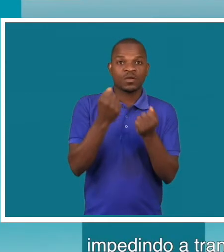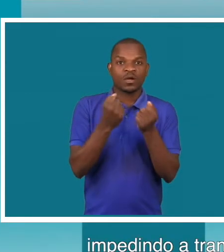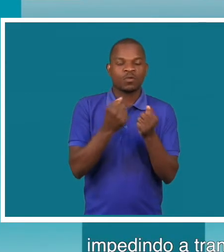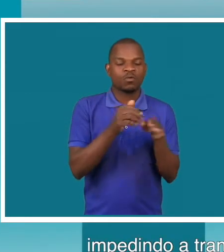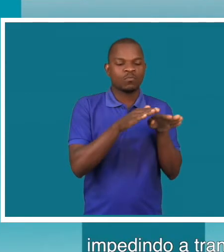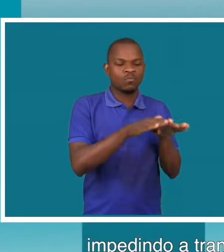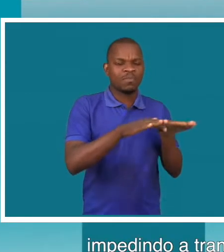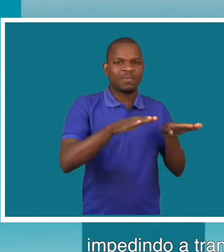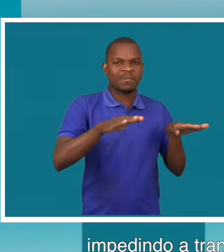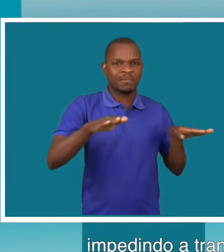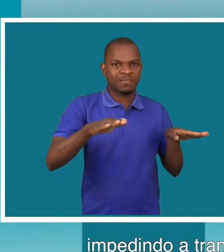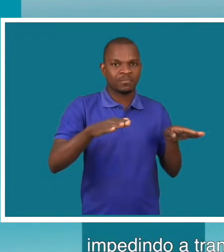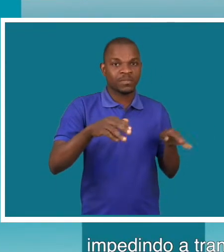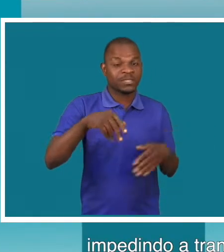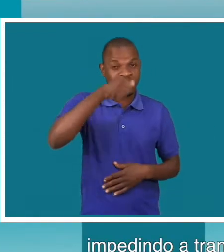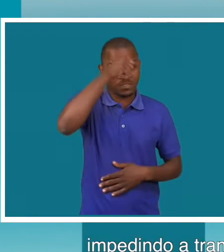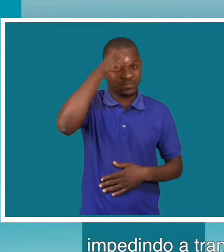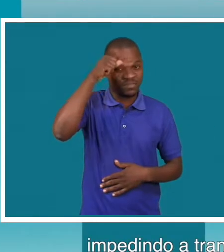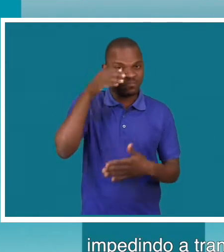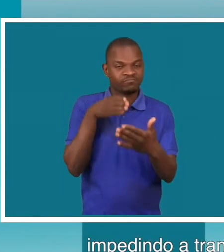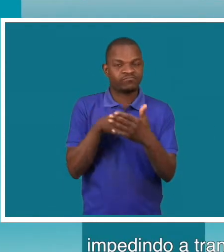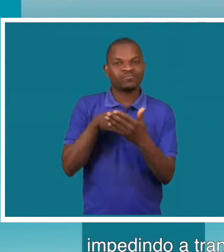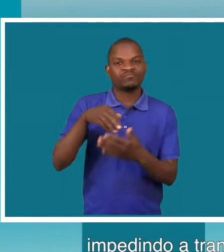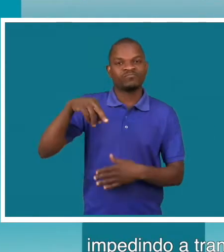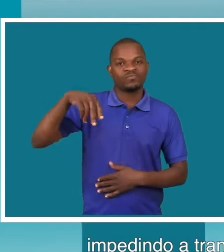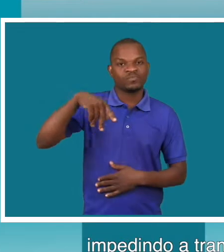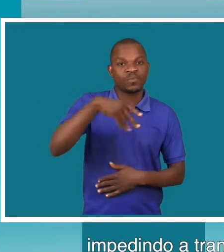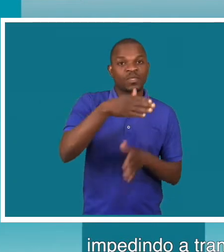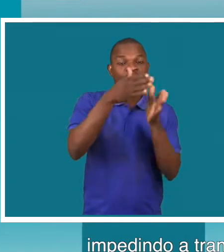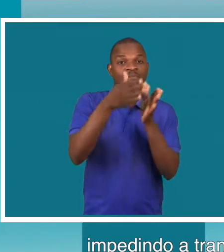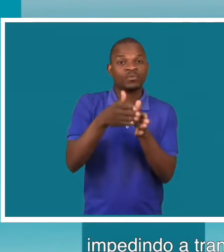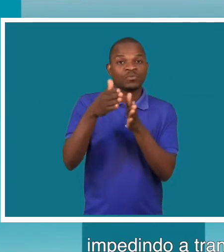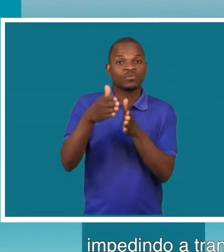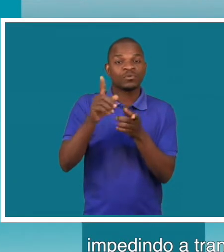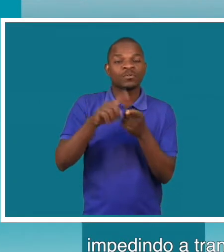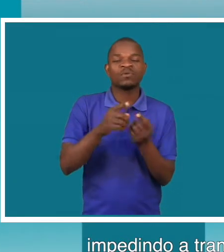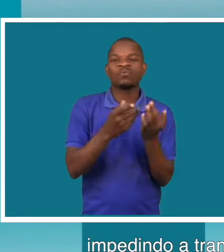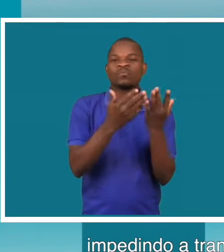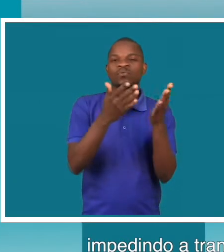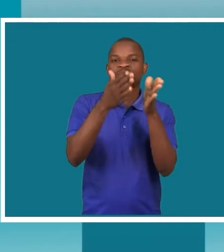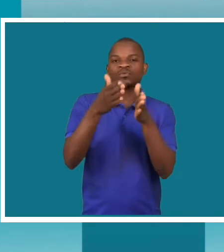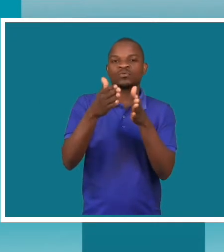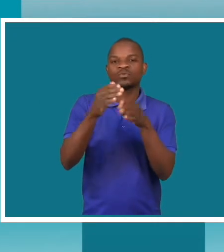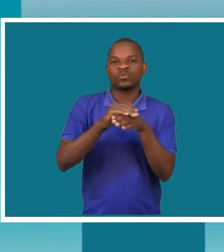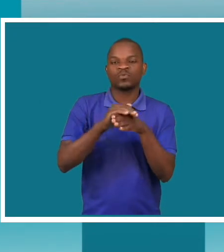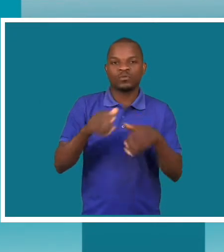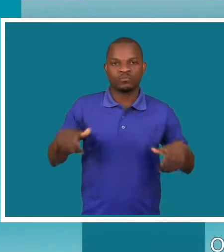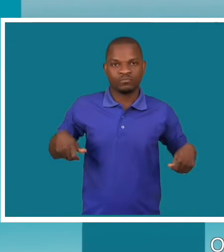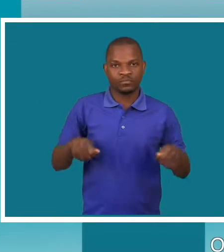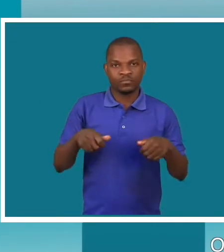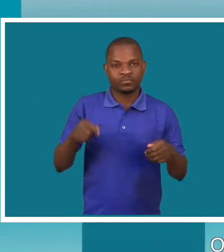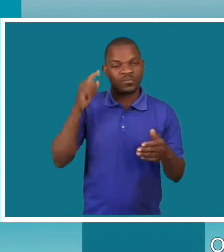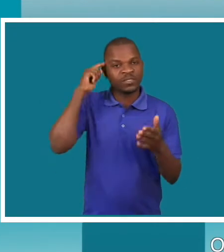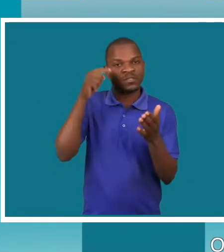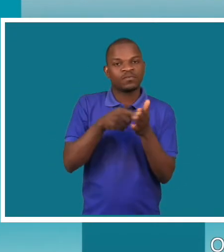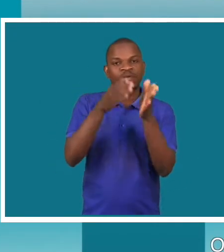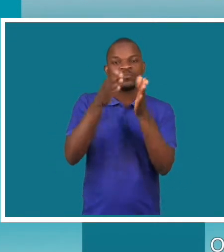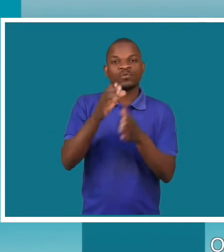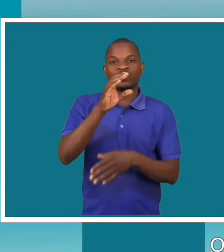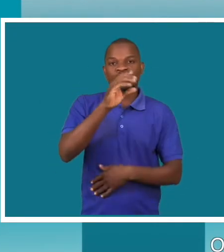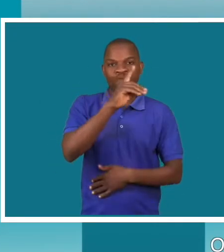a transitabilidade dos peões que muitos desses peões logo aos 3 de cair eles são deficientes e o que está em causa que